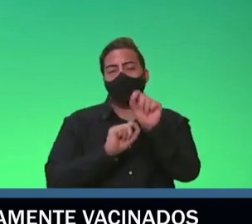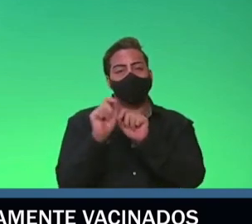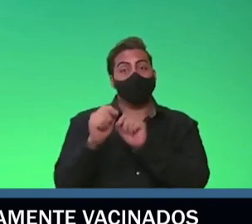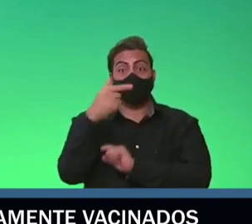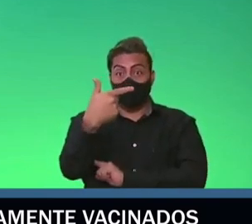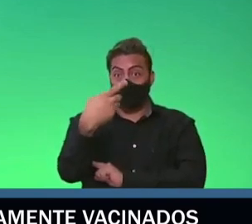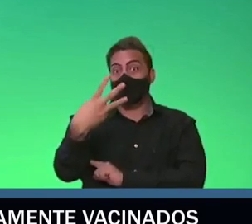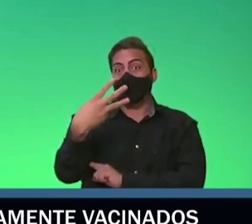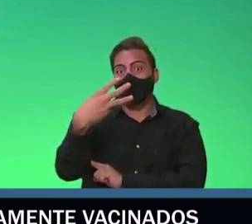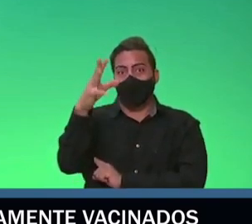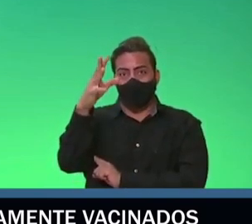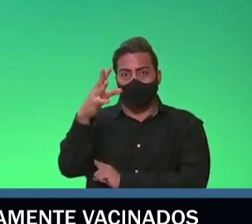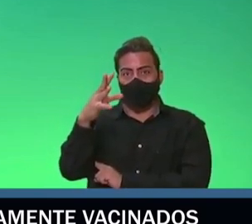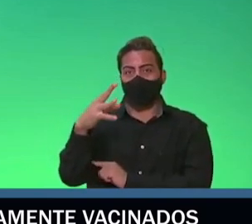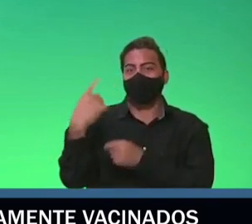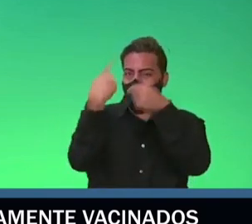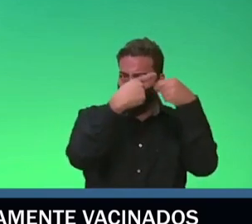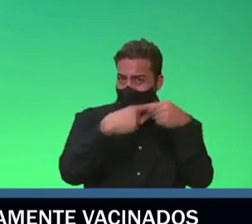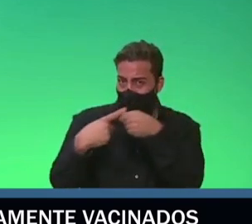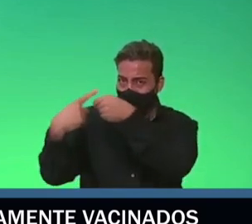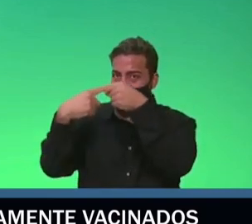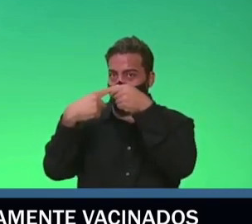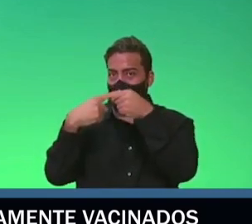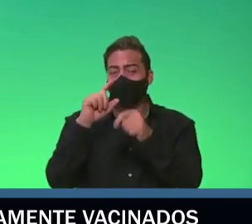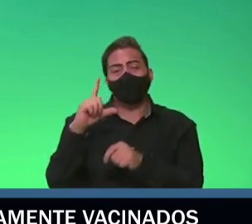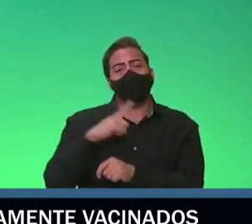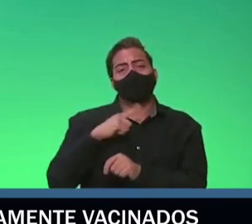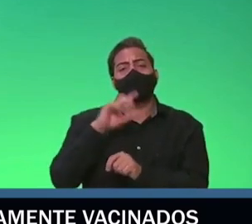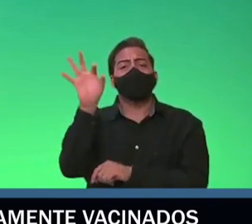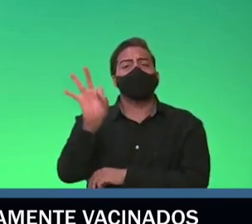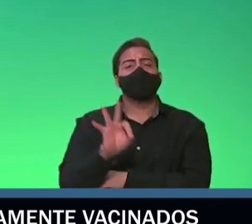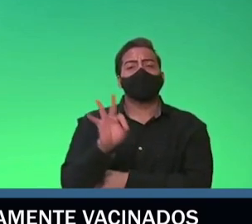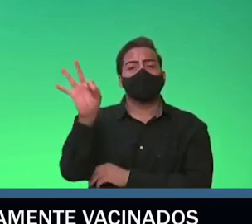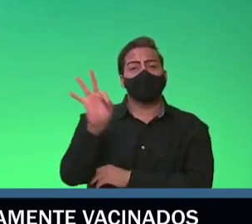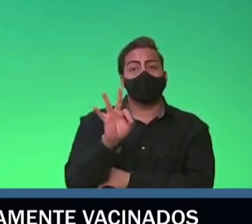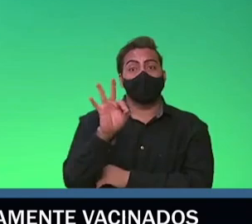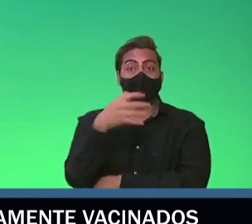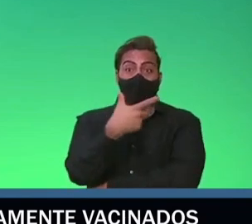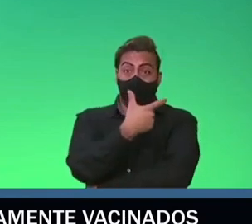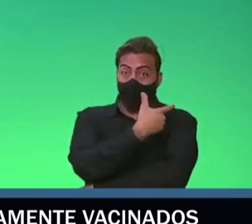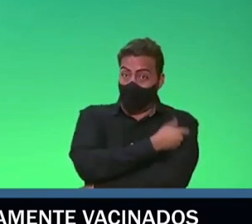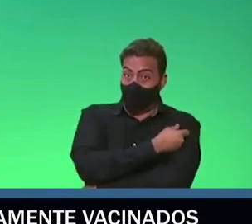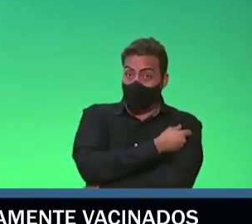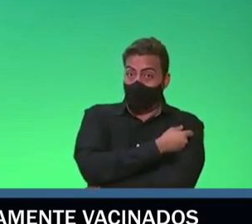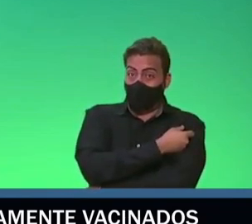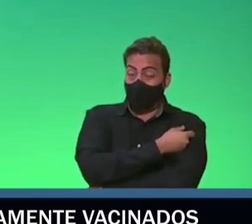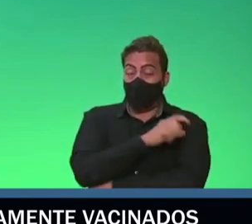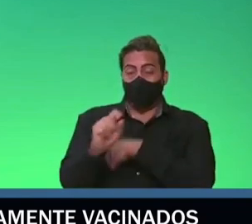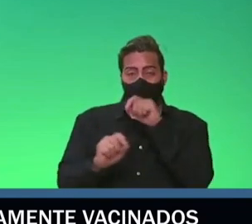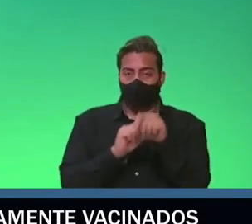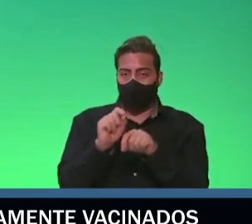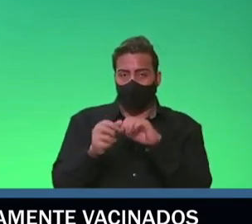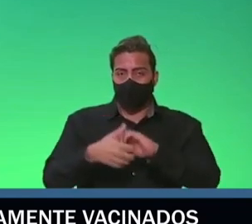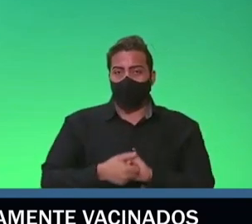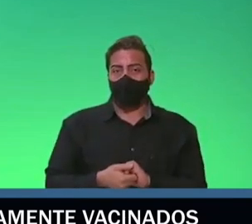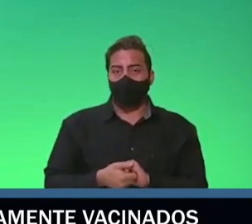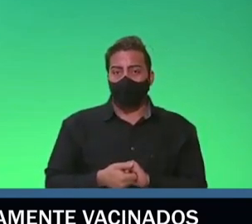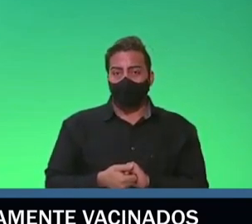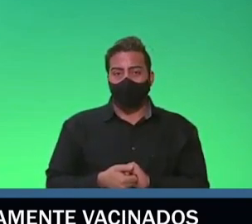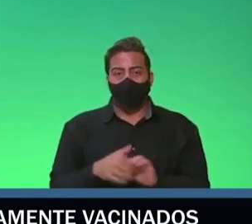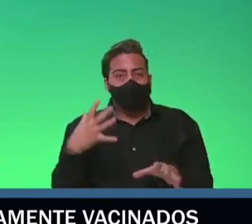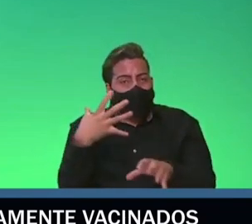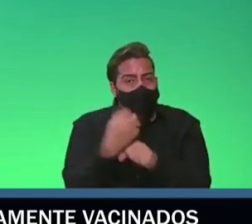dos 79 municípios estão com um percentual de idosos em relação as notas enviadas pelas lojas aplicadas